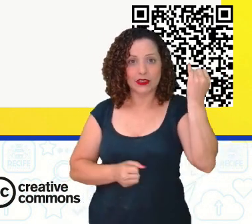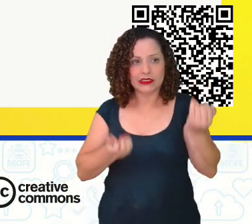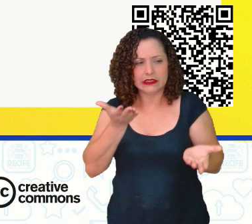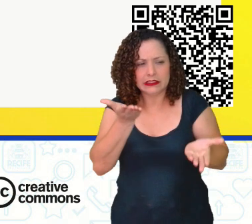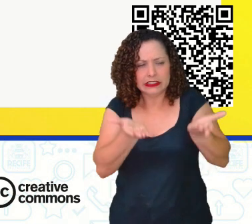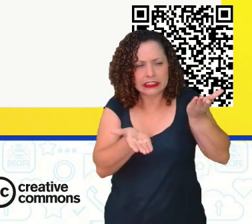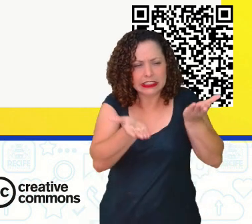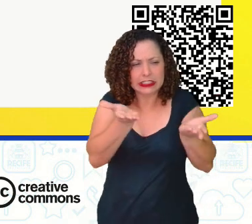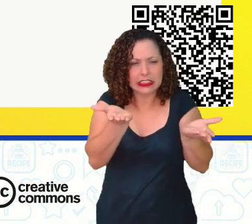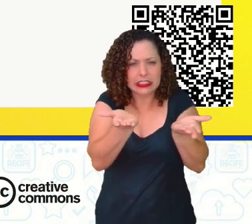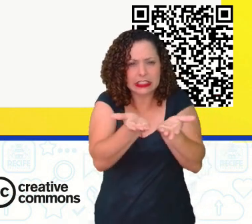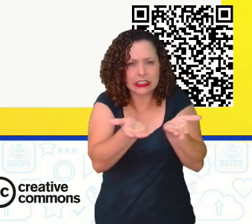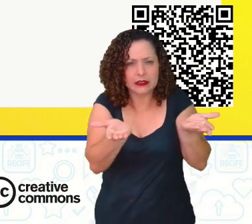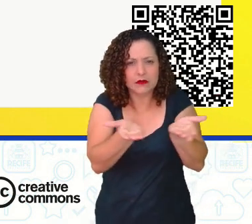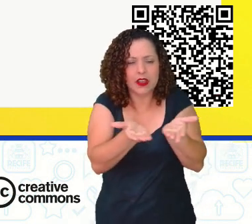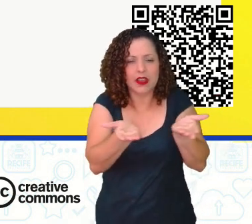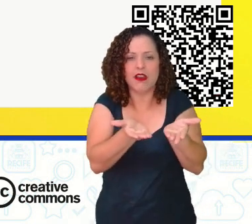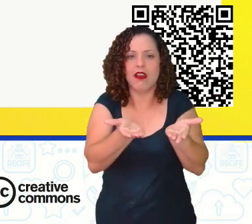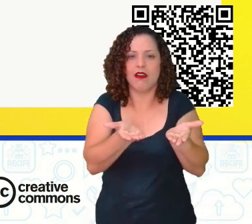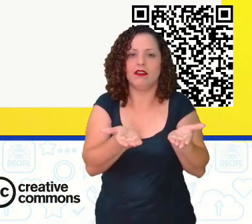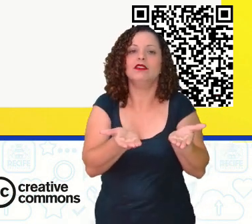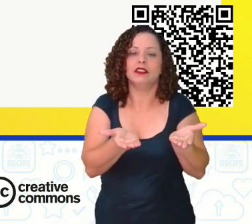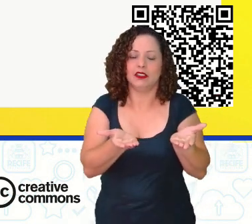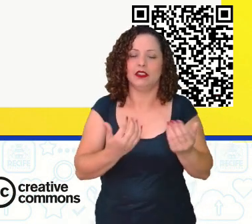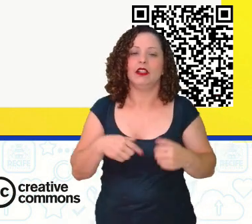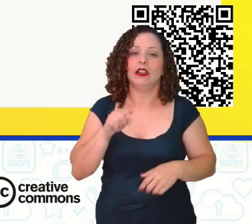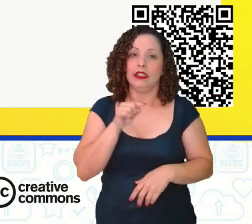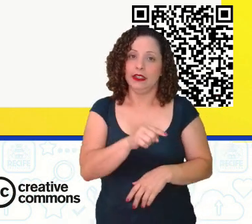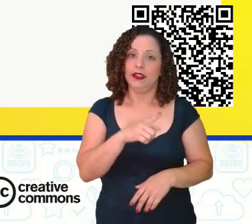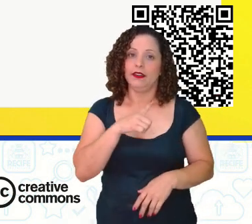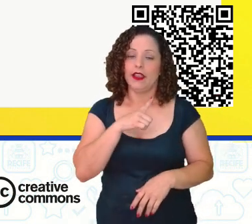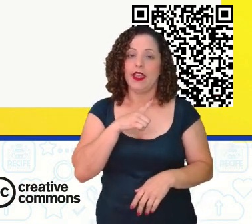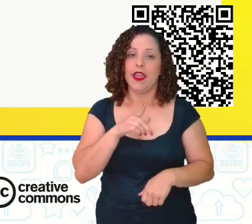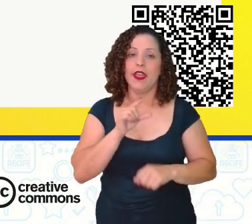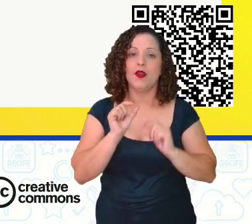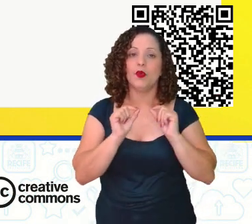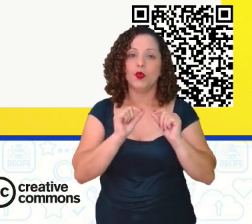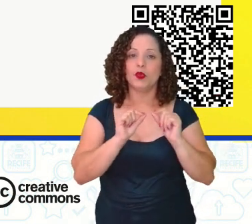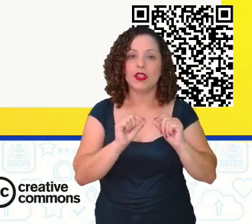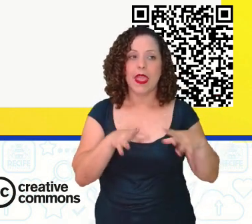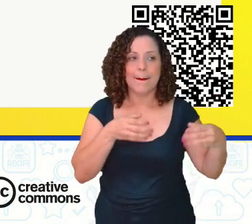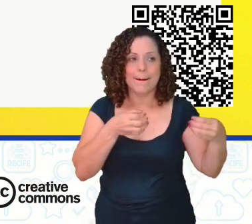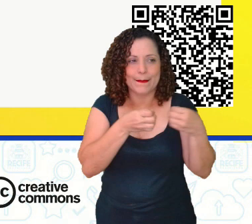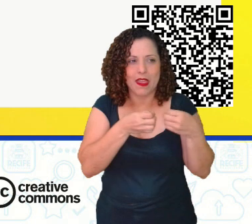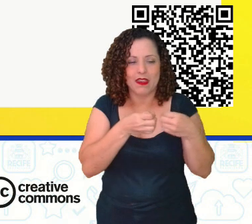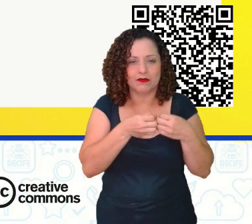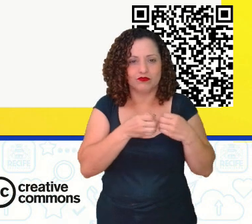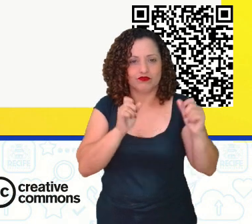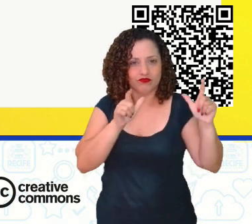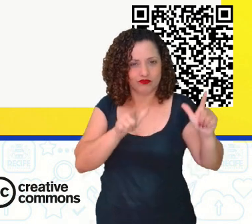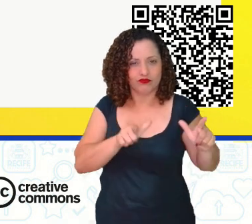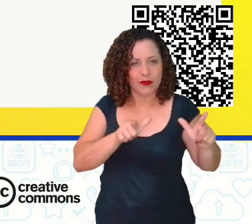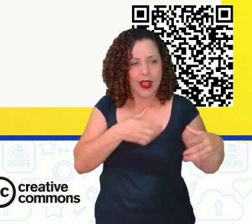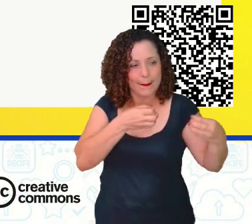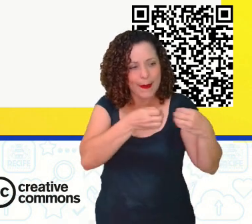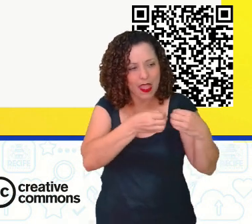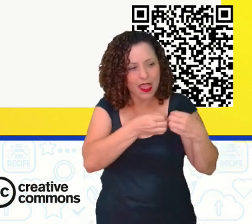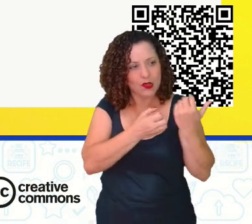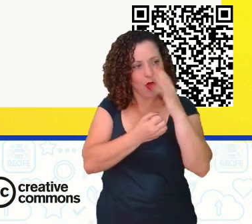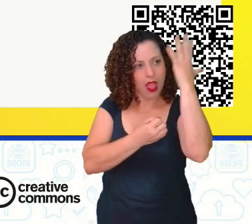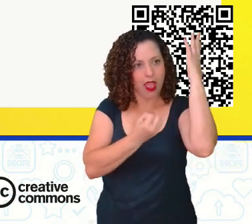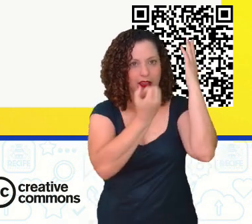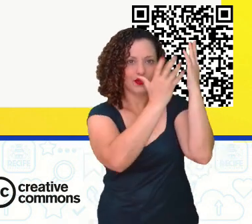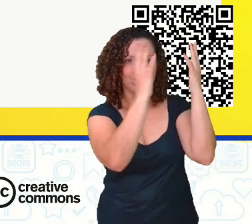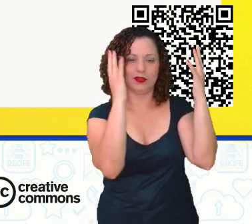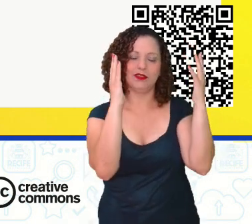equilíbrio ambiental, tanto na questão mais próxima de nós, mais local, como também numa questão